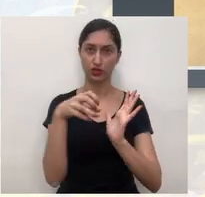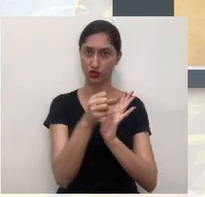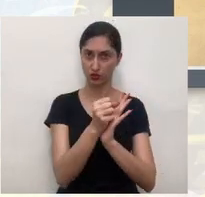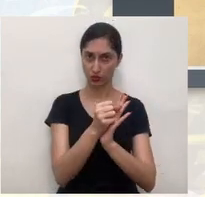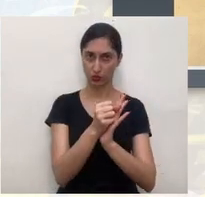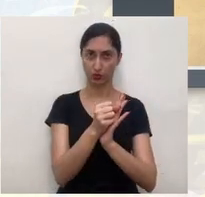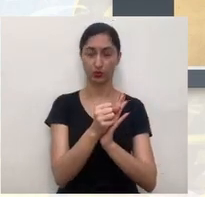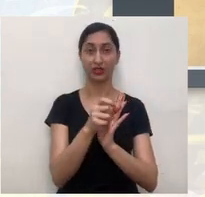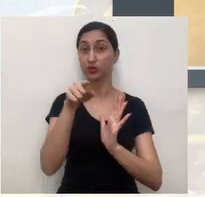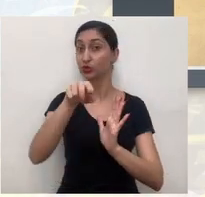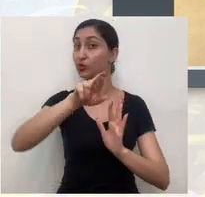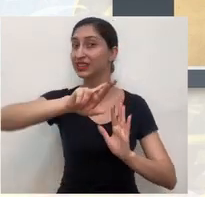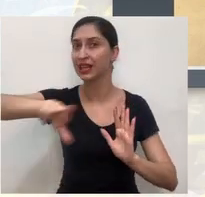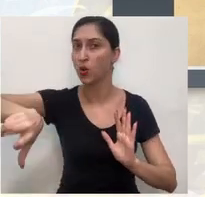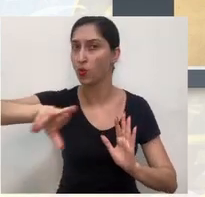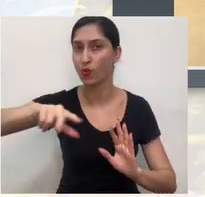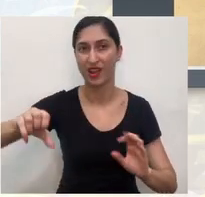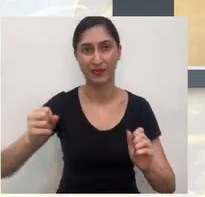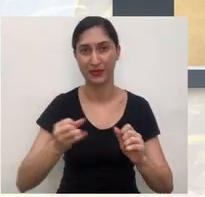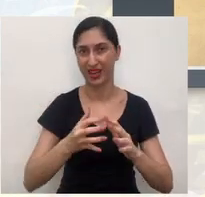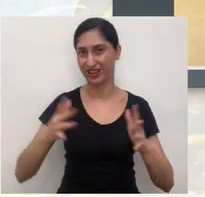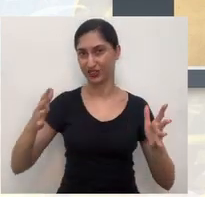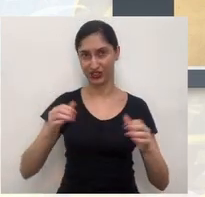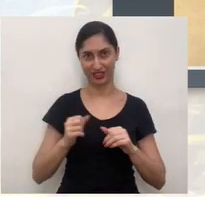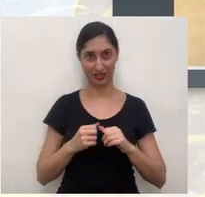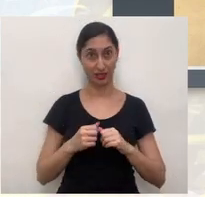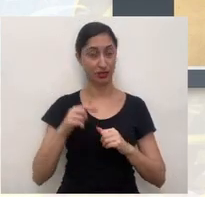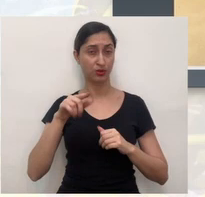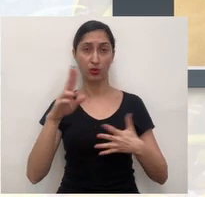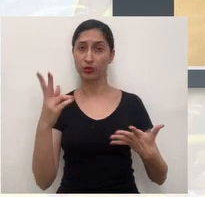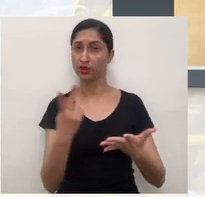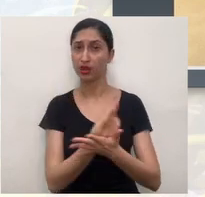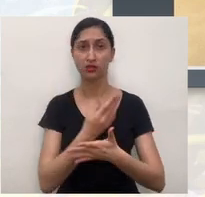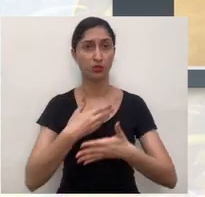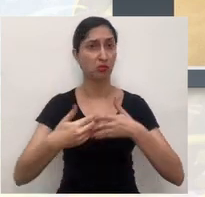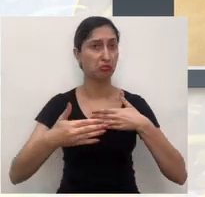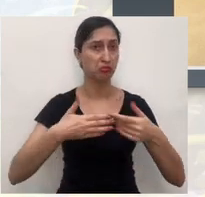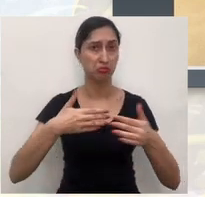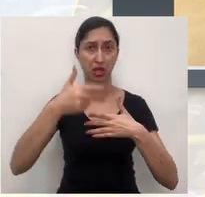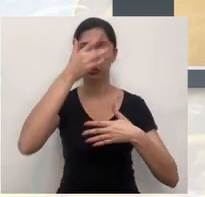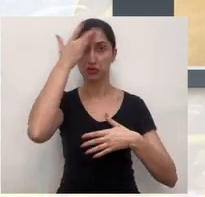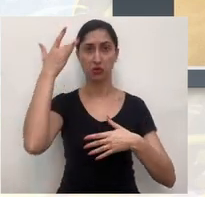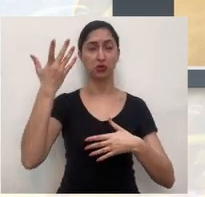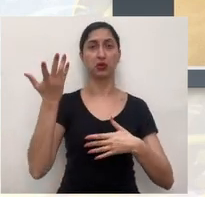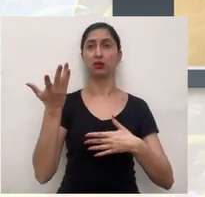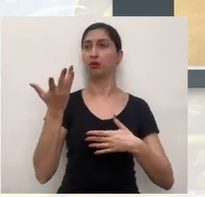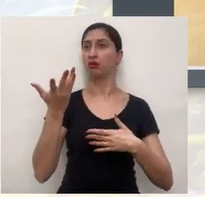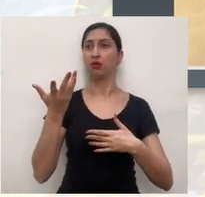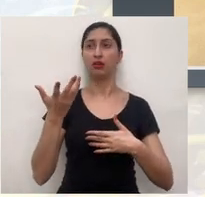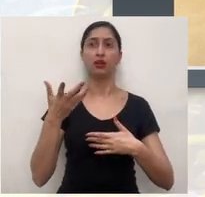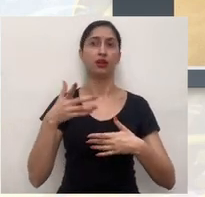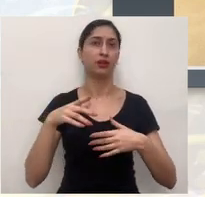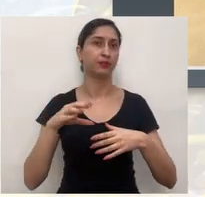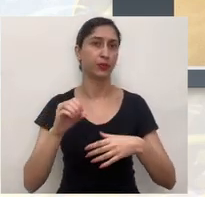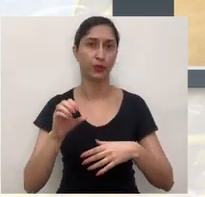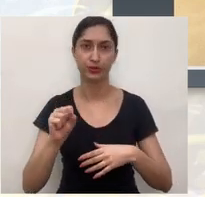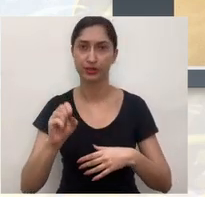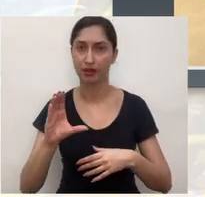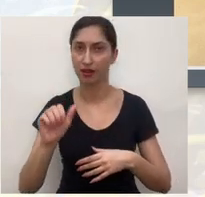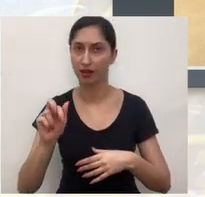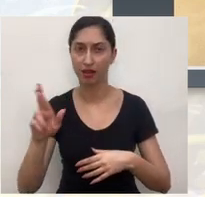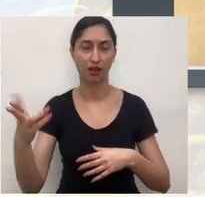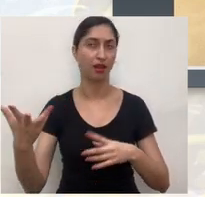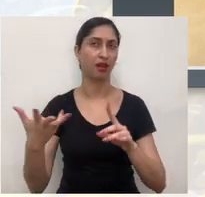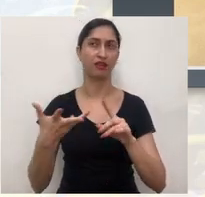não é uma mágica, pessoal. Isso pode acontecer com qualquer um, com Burle Marx, com Corbusier, com Oscar Niemeyer. Faz